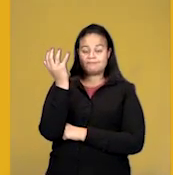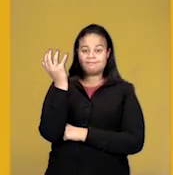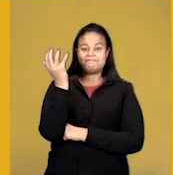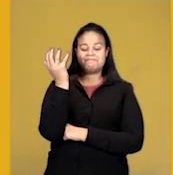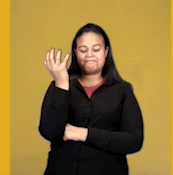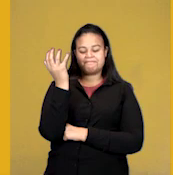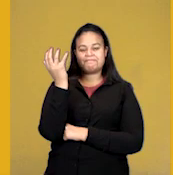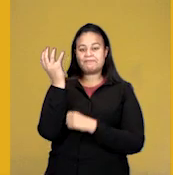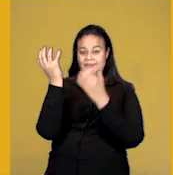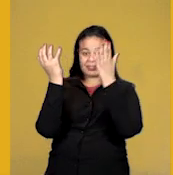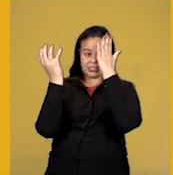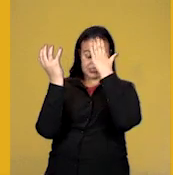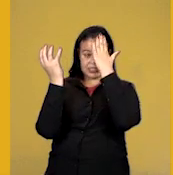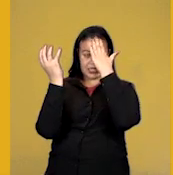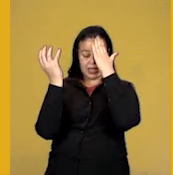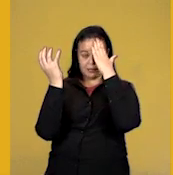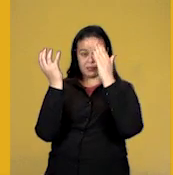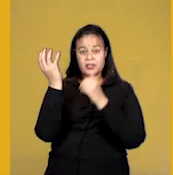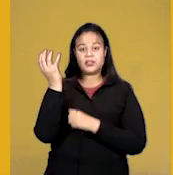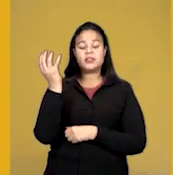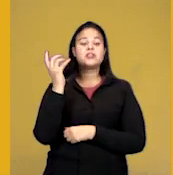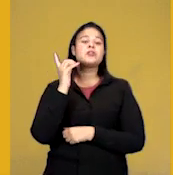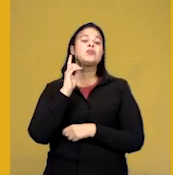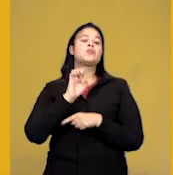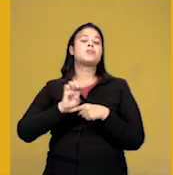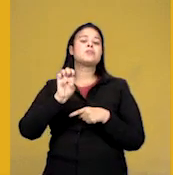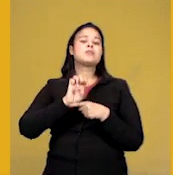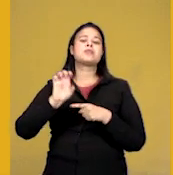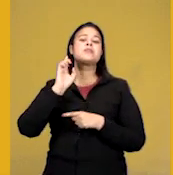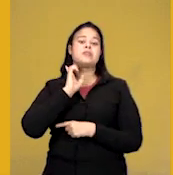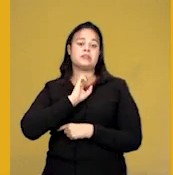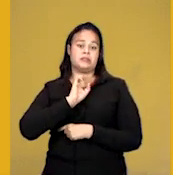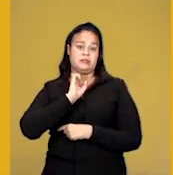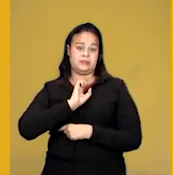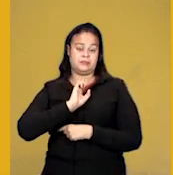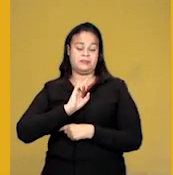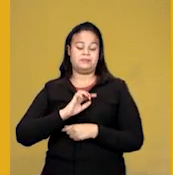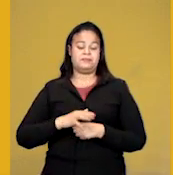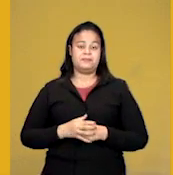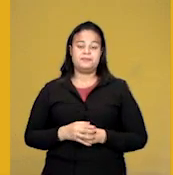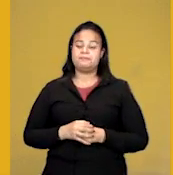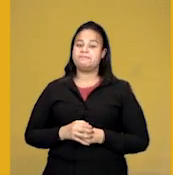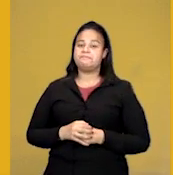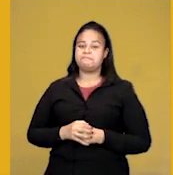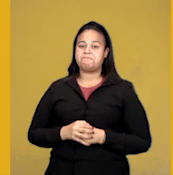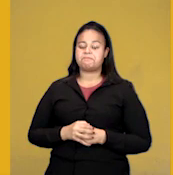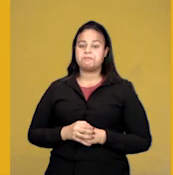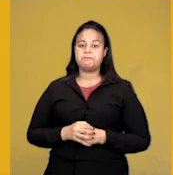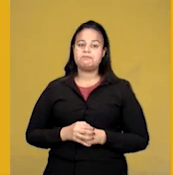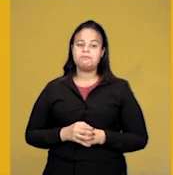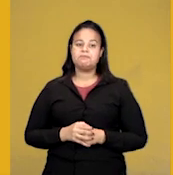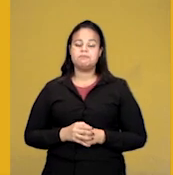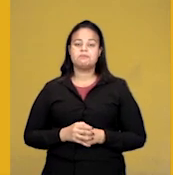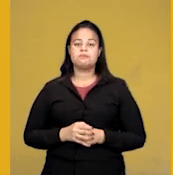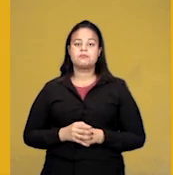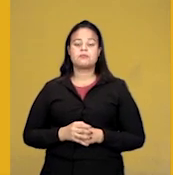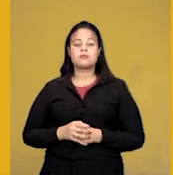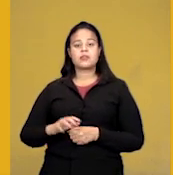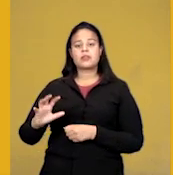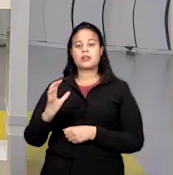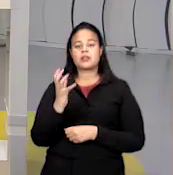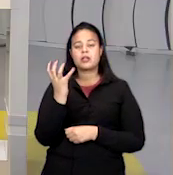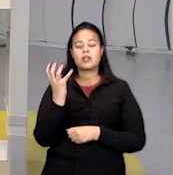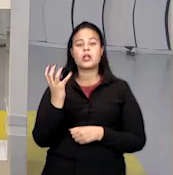grande conhecimento, né, para o estado de Minas Gerais. Bom, nós realizamos extração